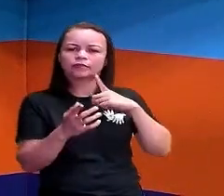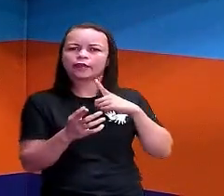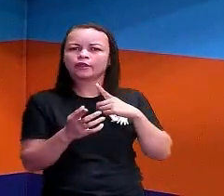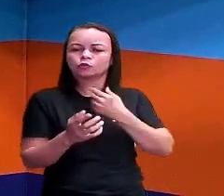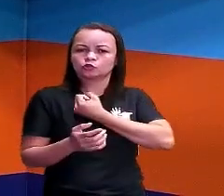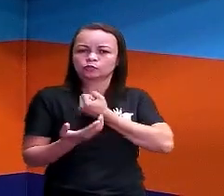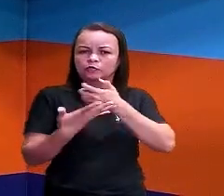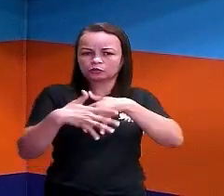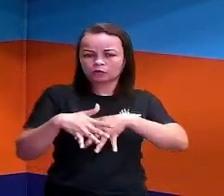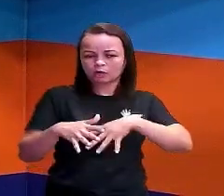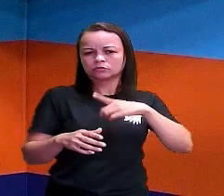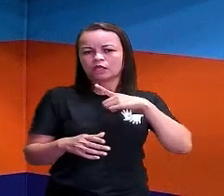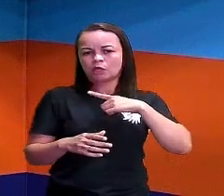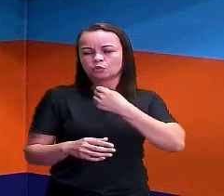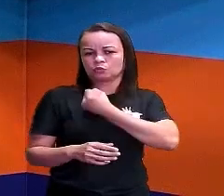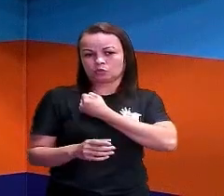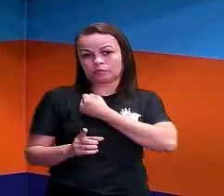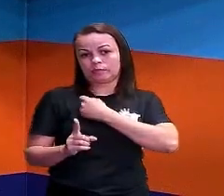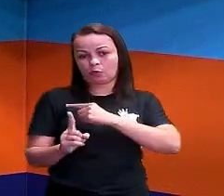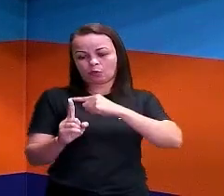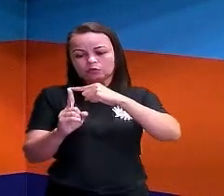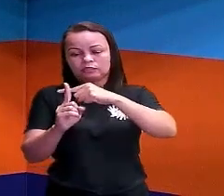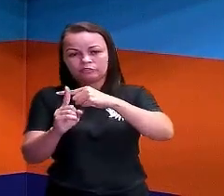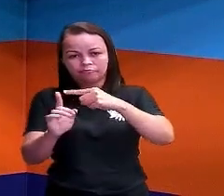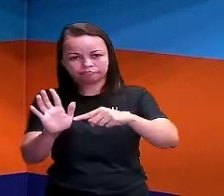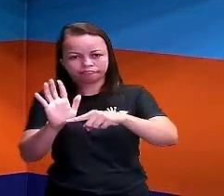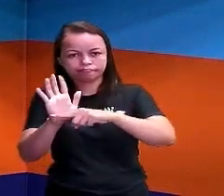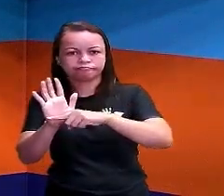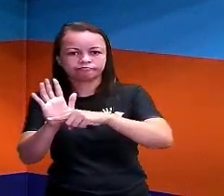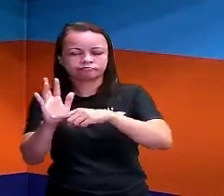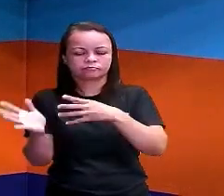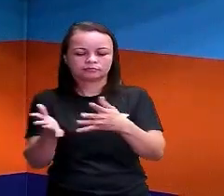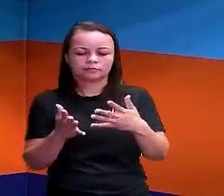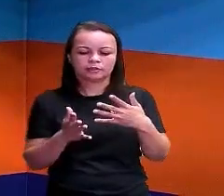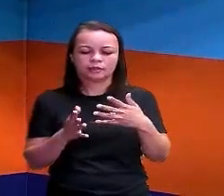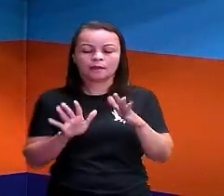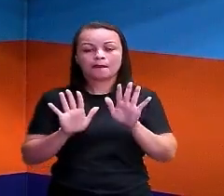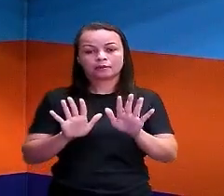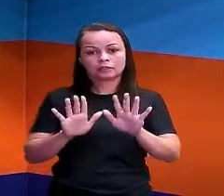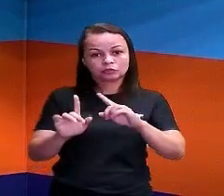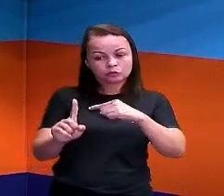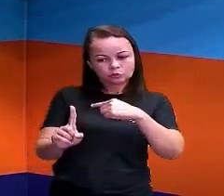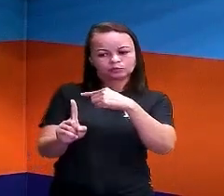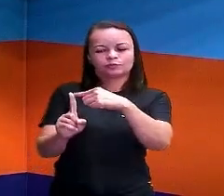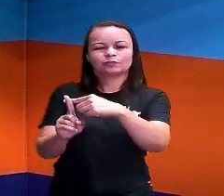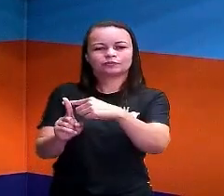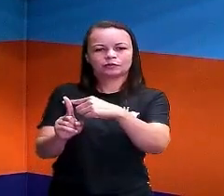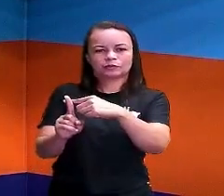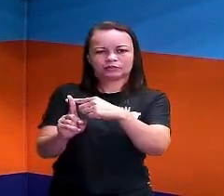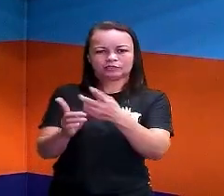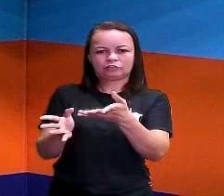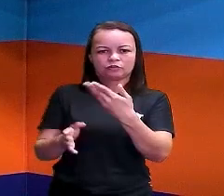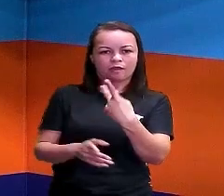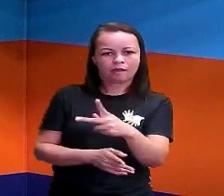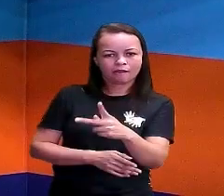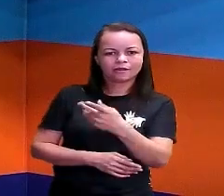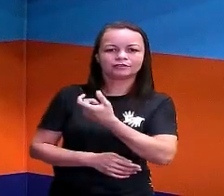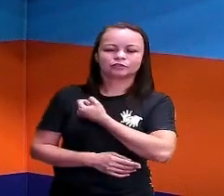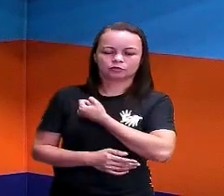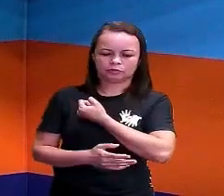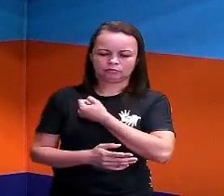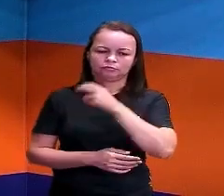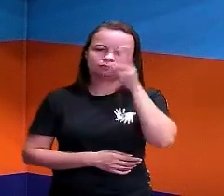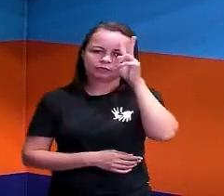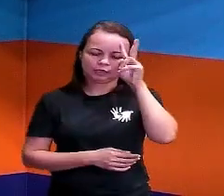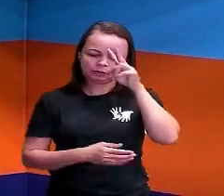o conjunto dos números naturais são esses números inteiros positivos, tá? Lembrem-se disso,